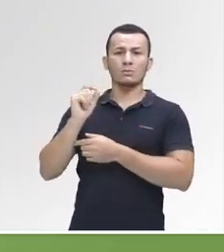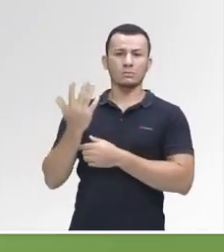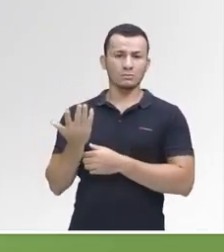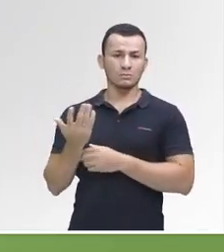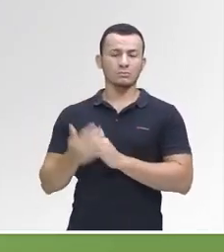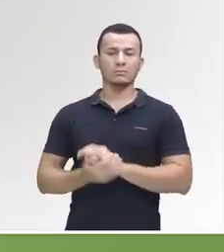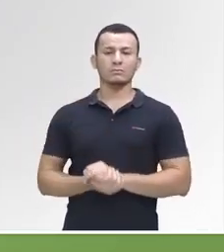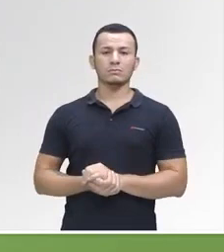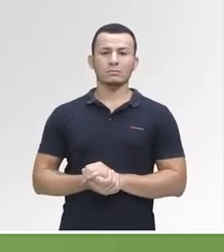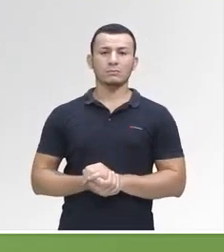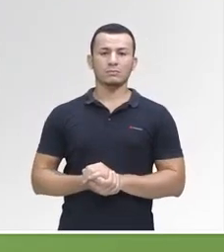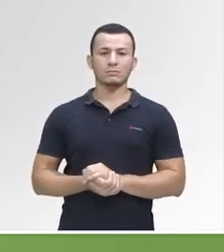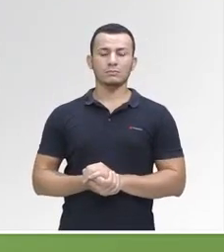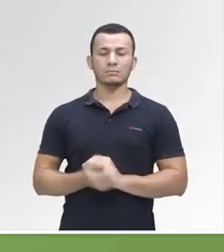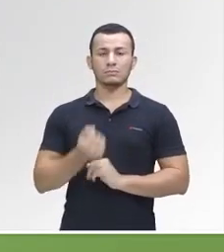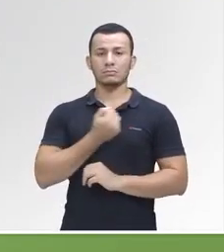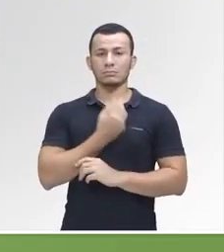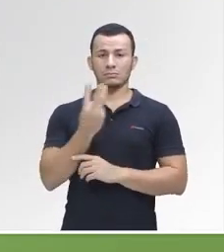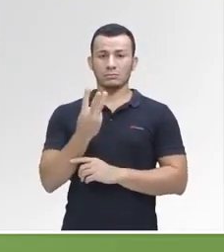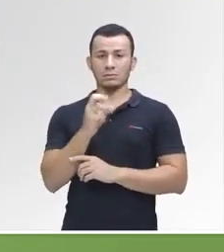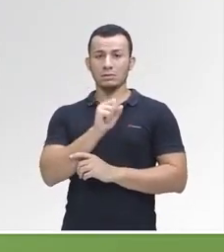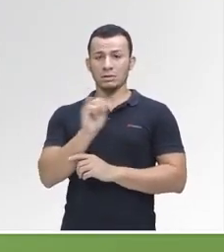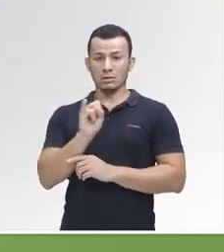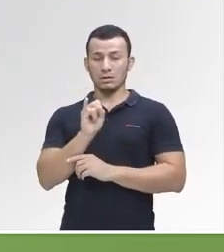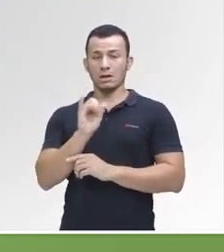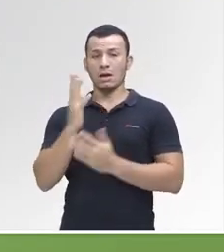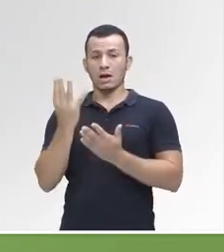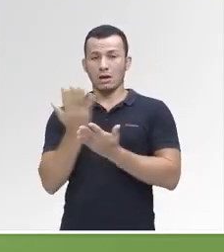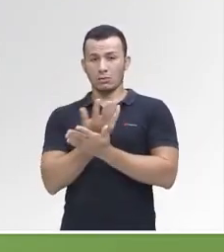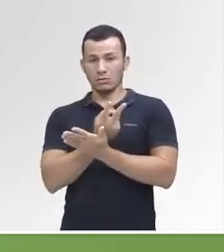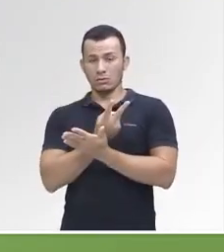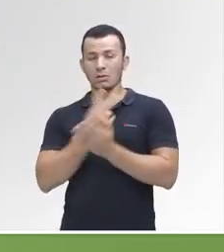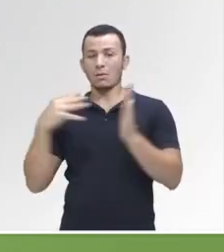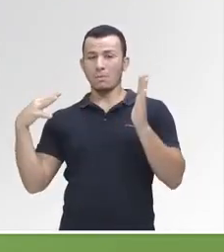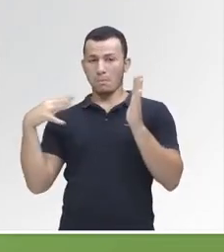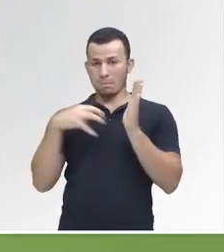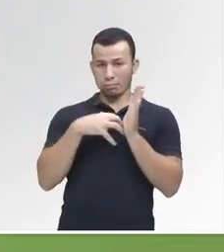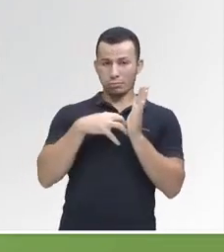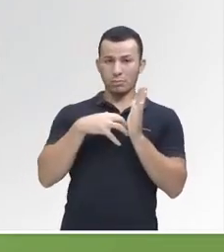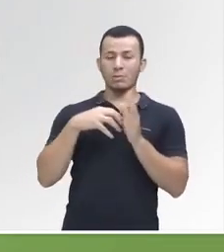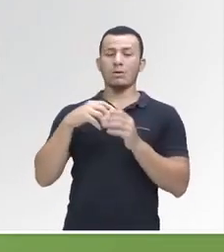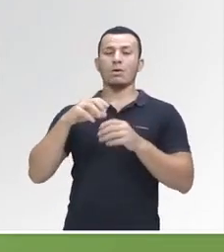Terceira questão. Em casos de acidente com fratura, o que deve ser feito?